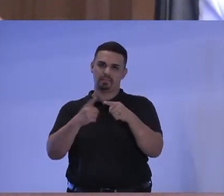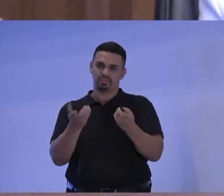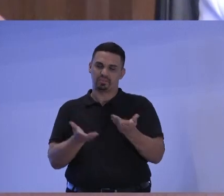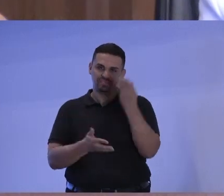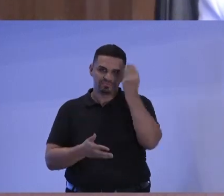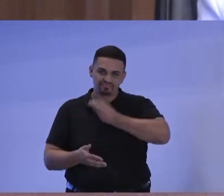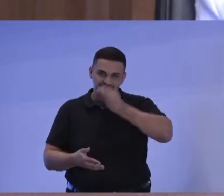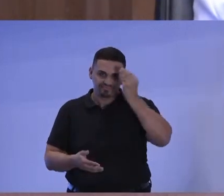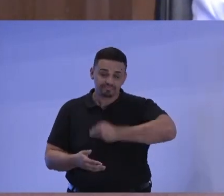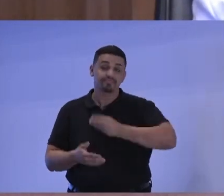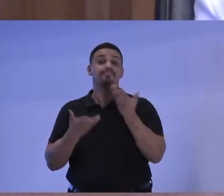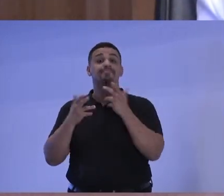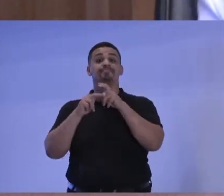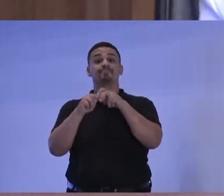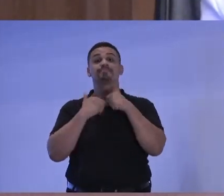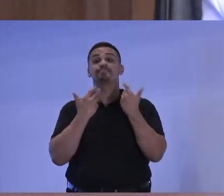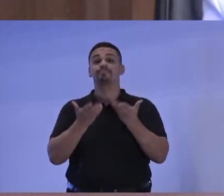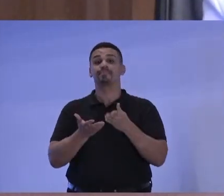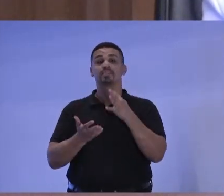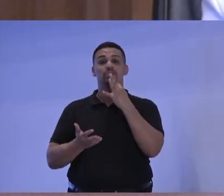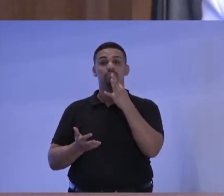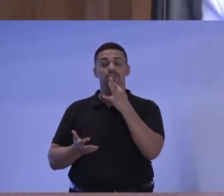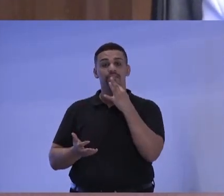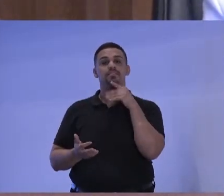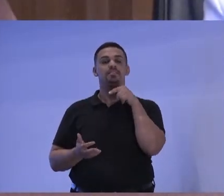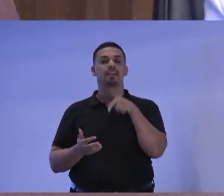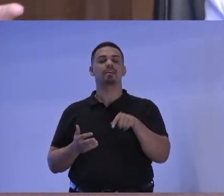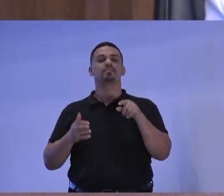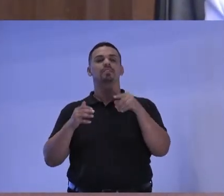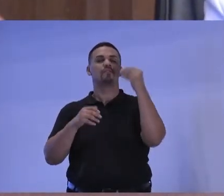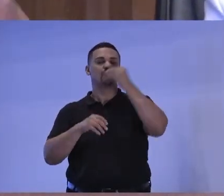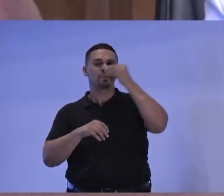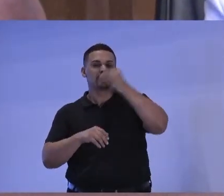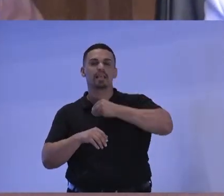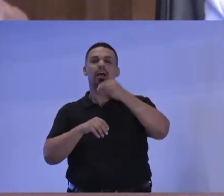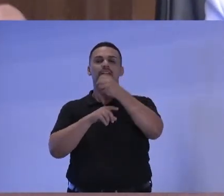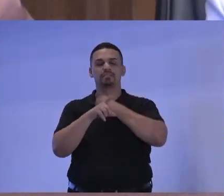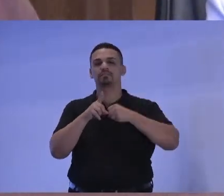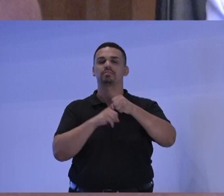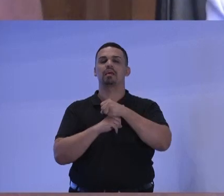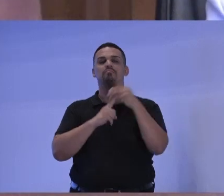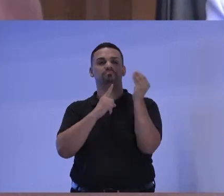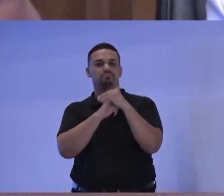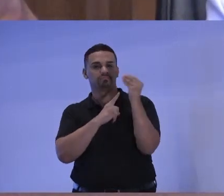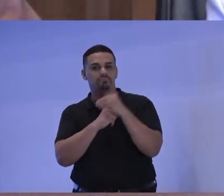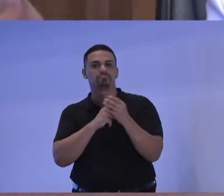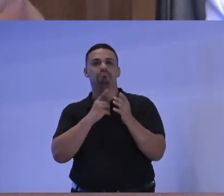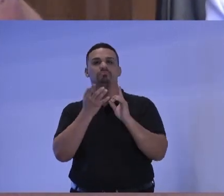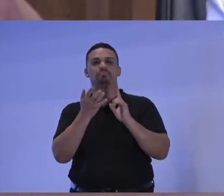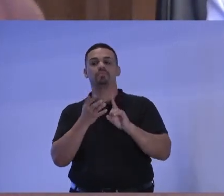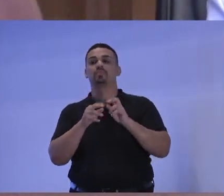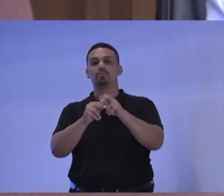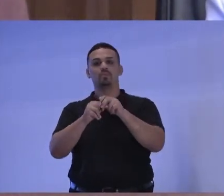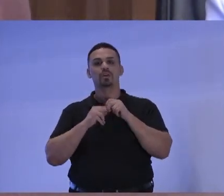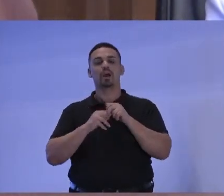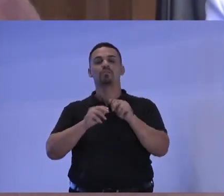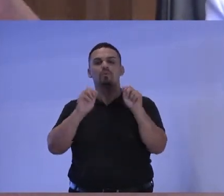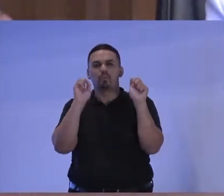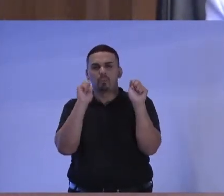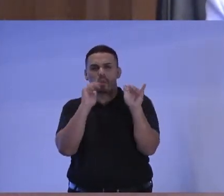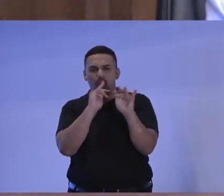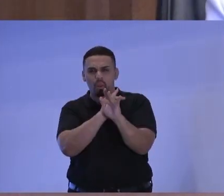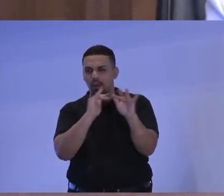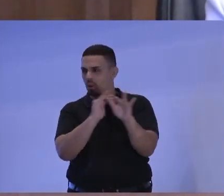vulnerabilidades sociais, elas são reconhecidas nesse tema também, pelas condições de moradia, pelas as aglomerações,